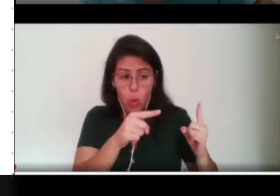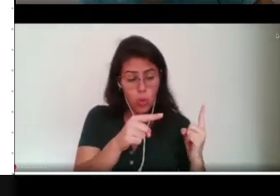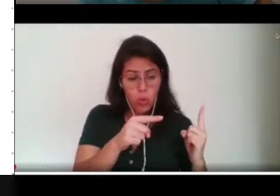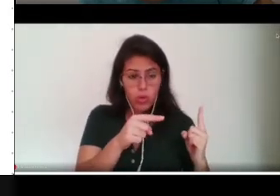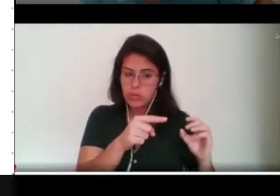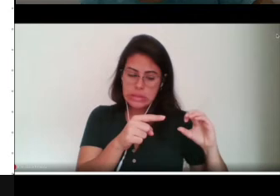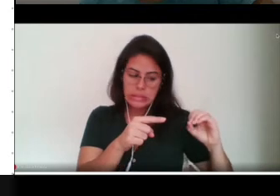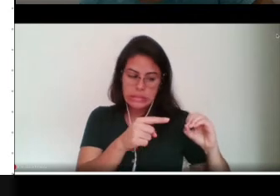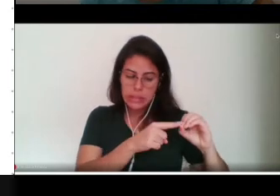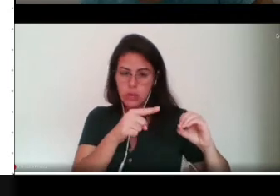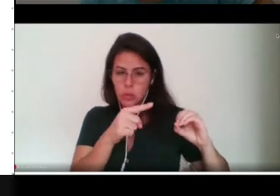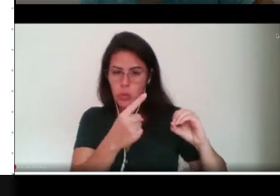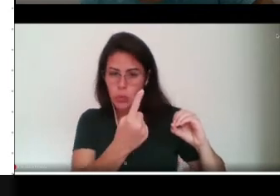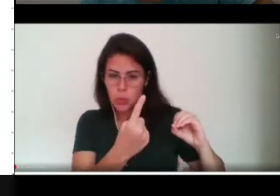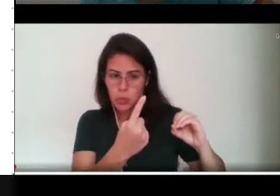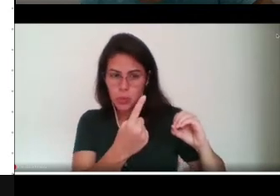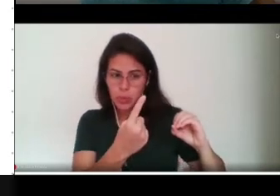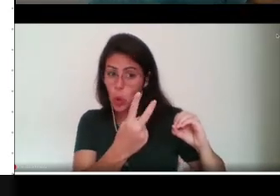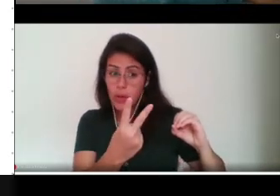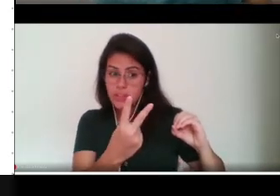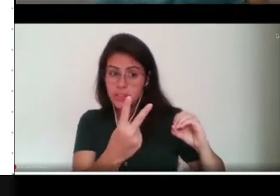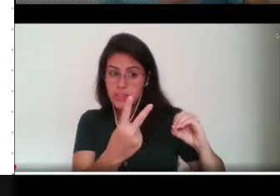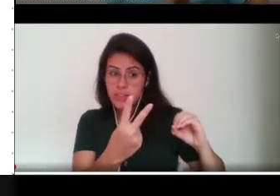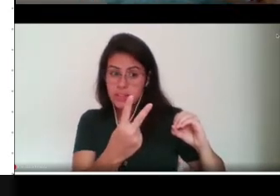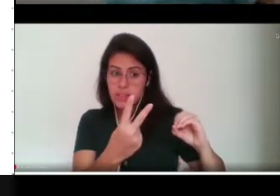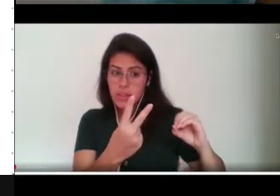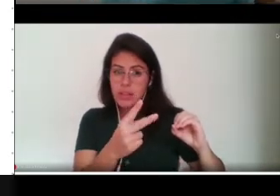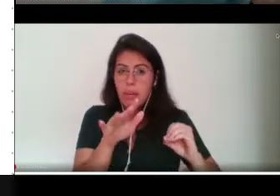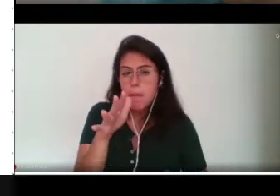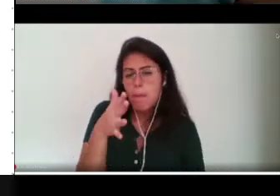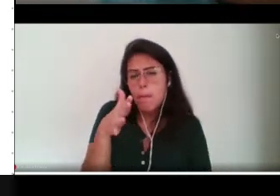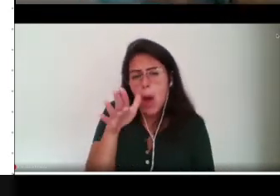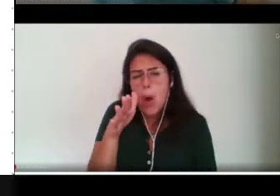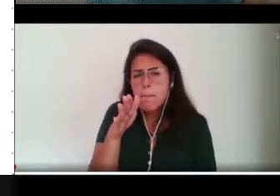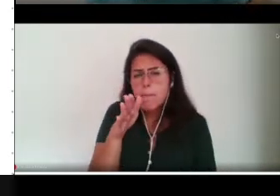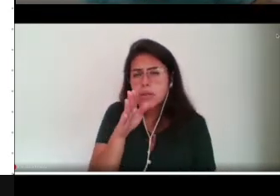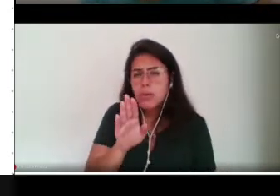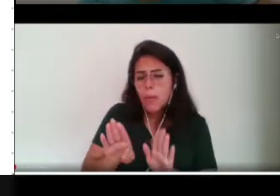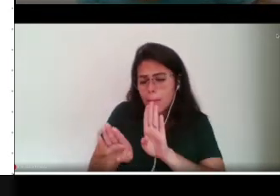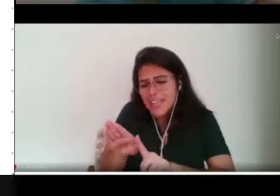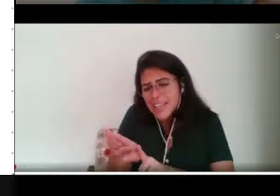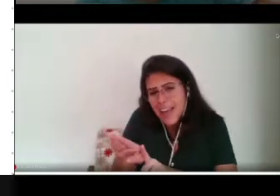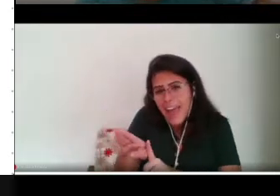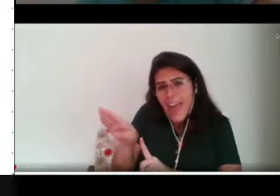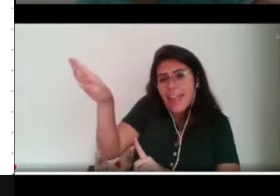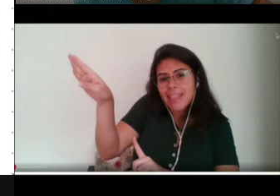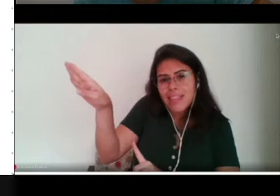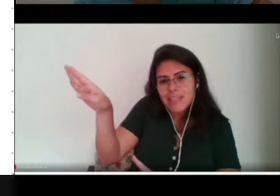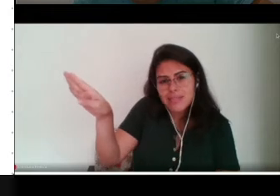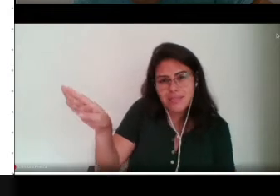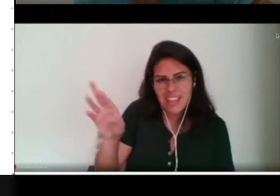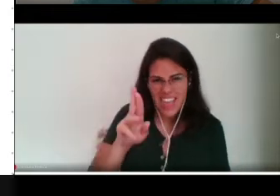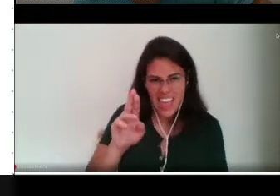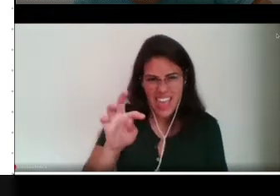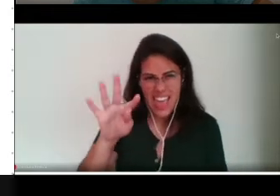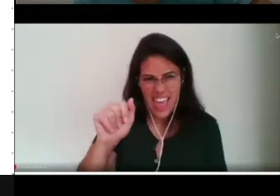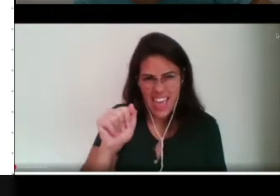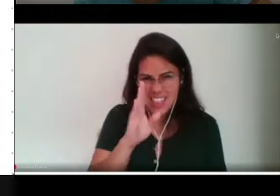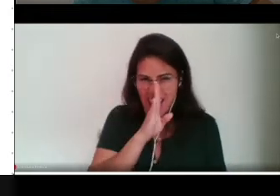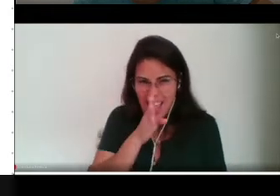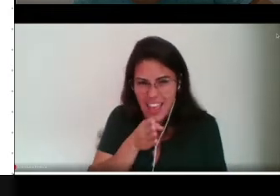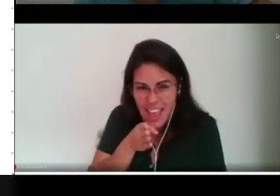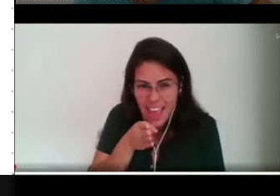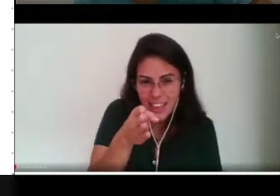reta. Se eu tenho uma reta, eu tenho, então, que a inclinação é constante. Então, a velocidade,